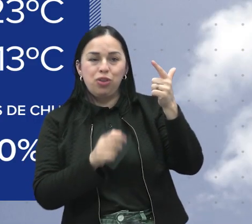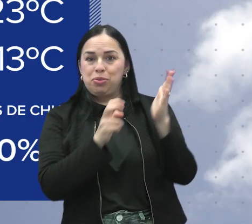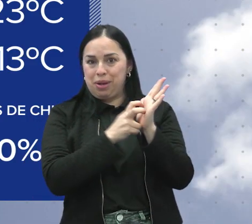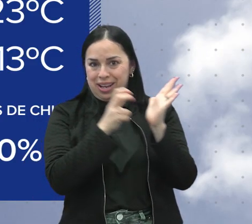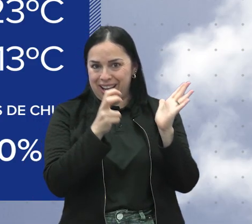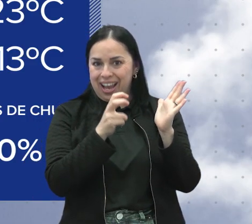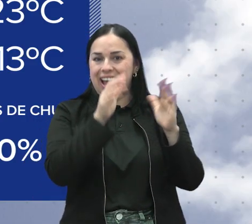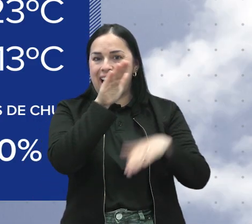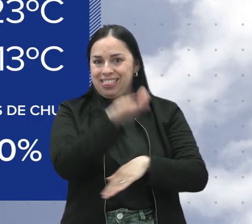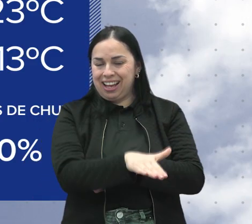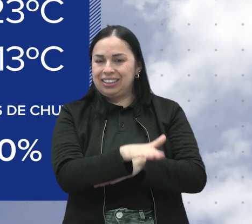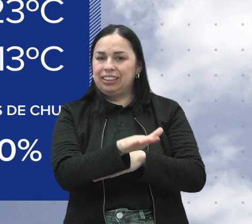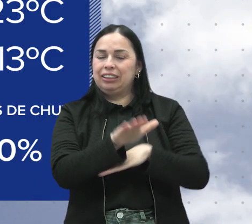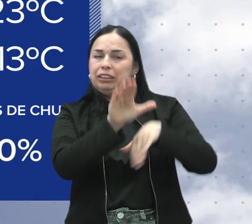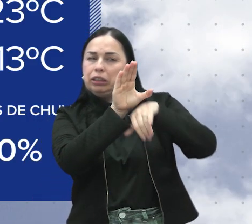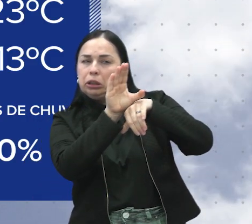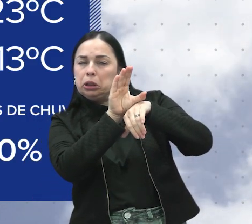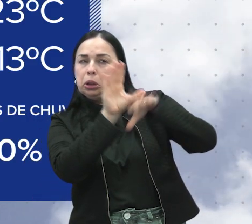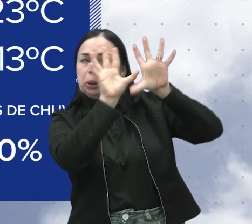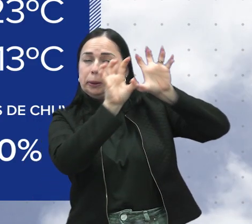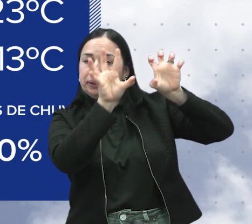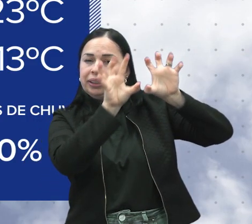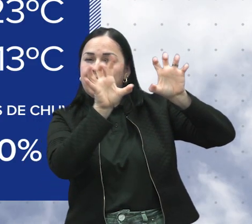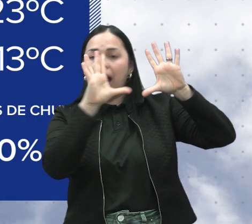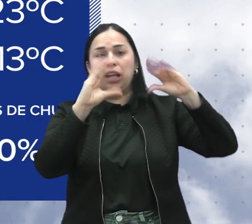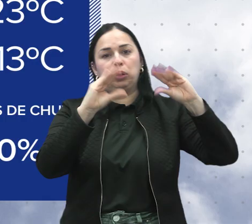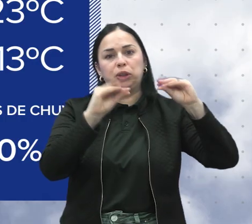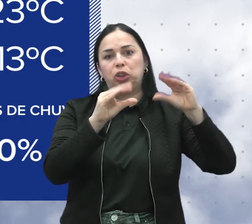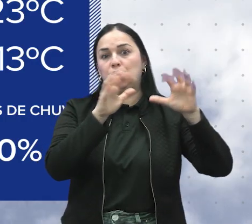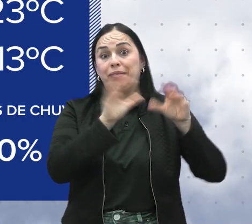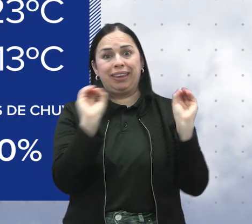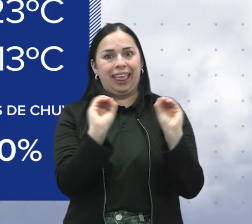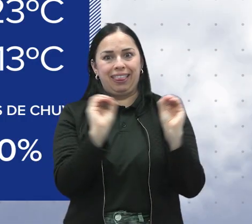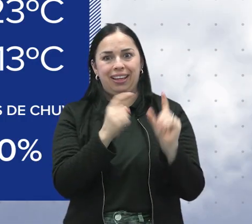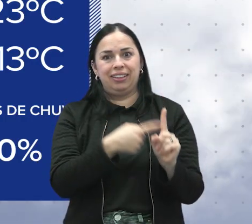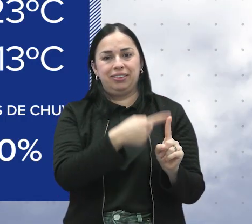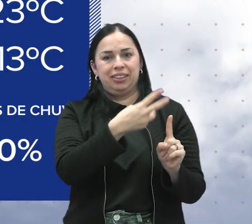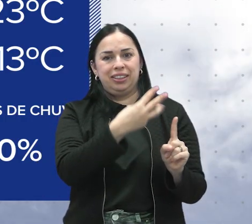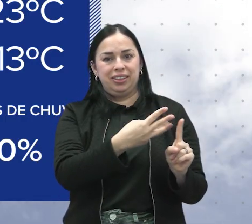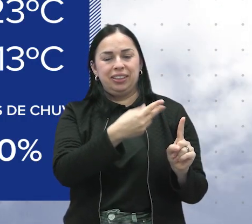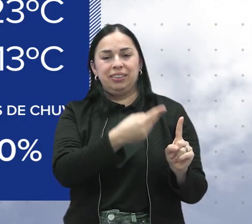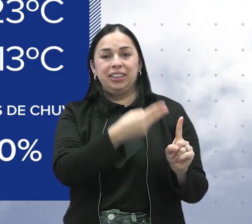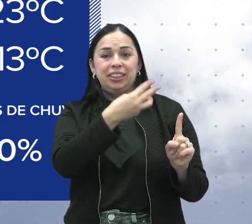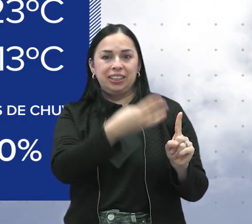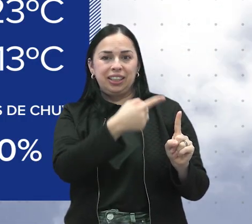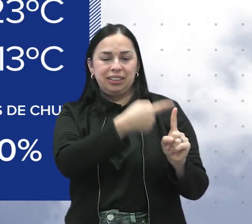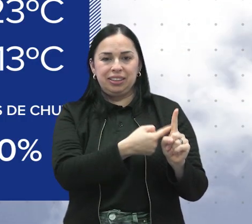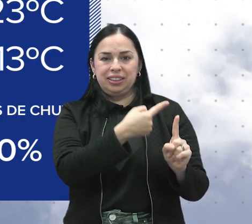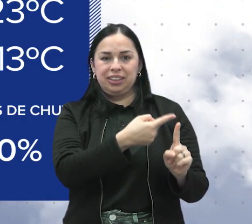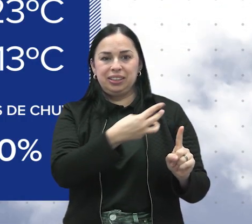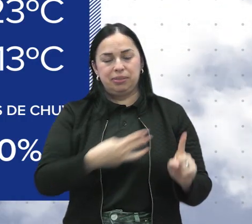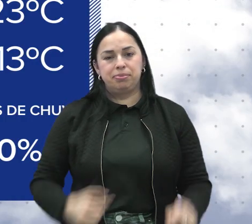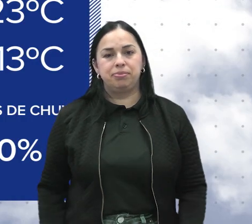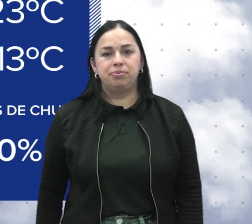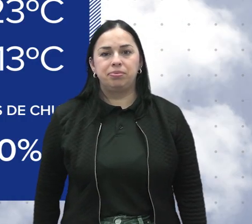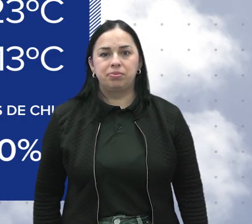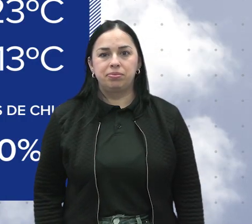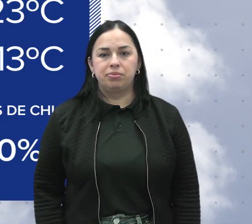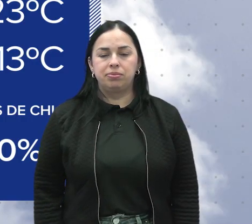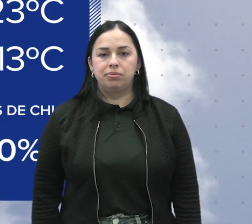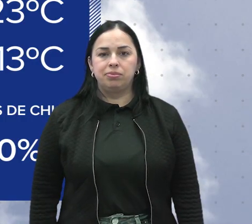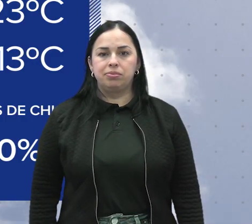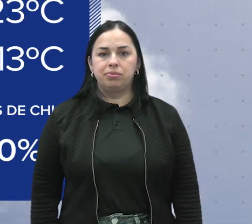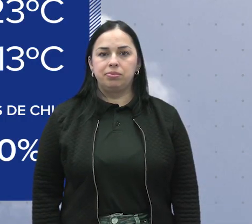no período da manhã. À tarde, o tempo fica nublado e à noite não chove. A máxima é de 23 graus, com mínima de